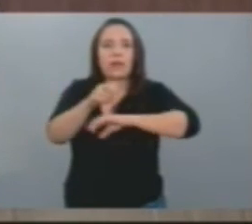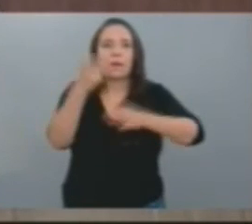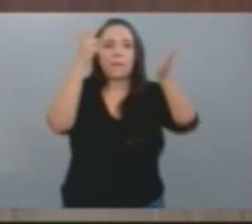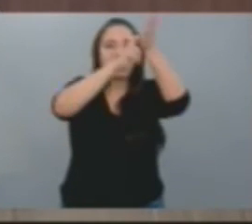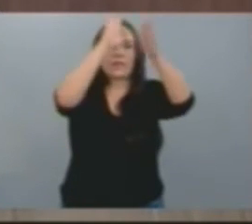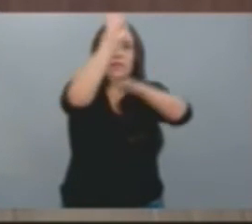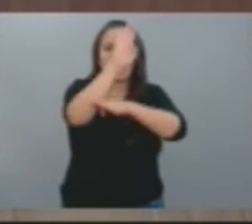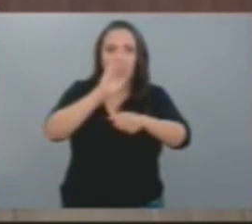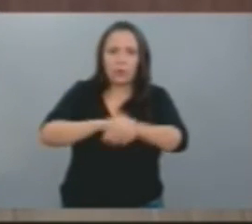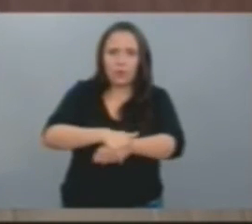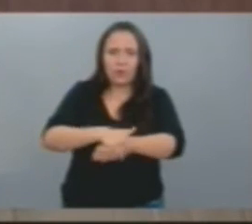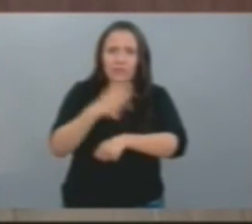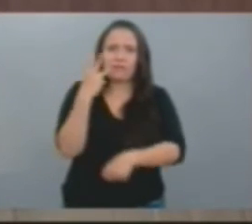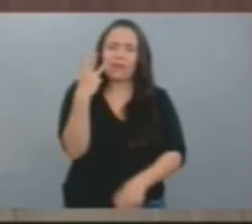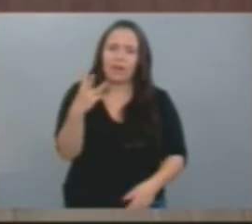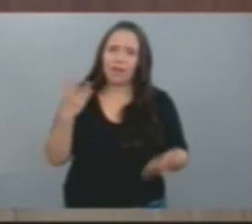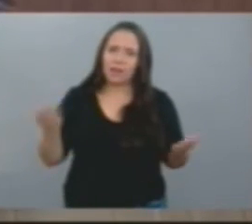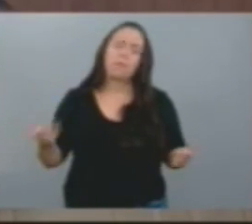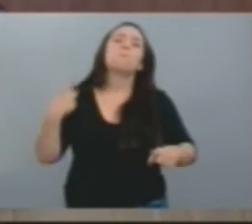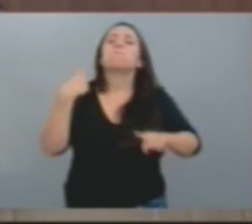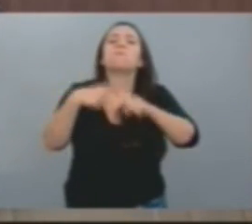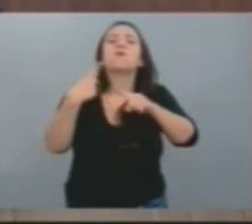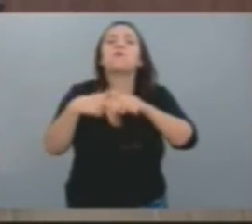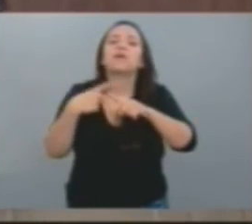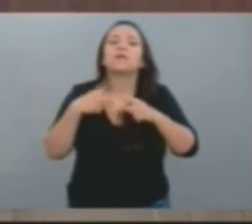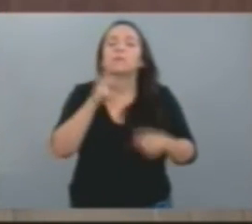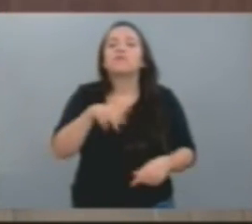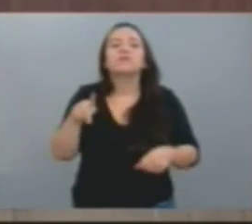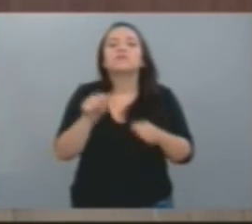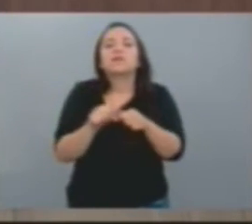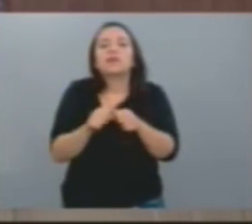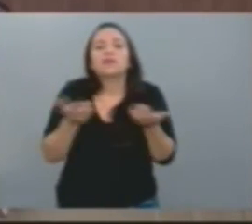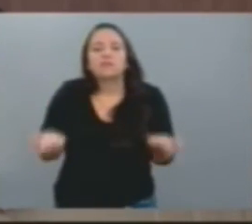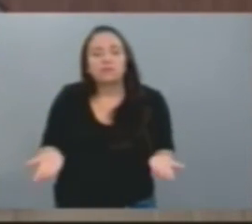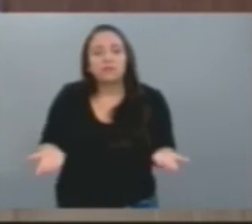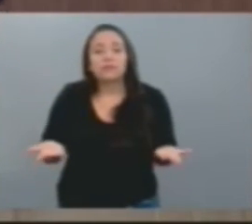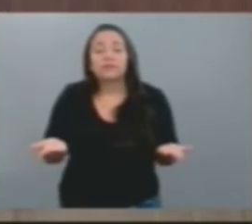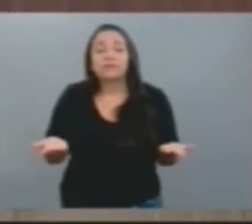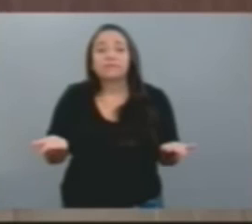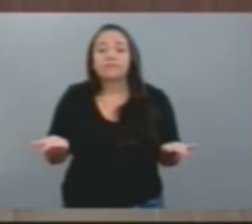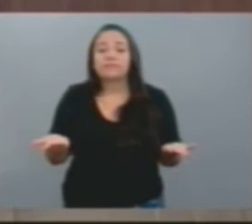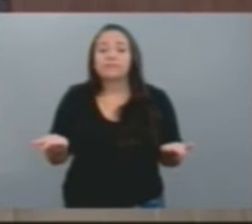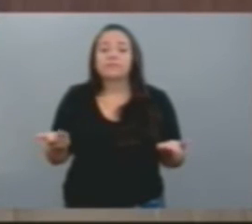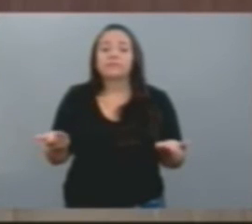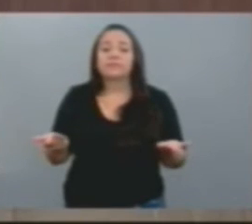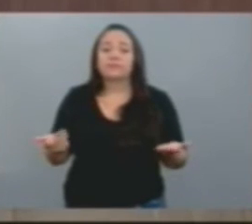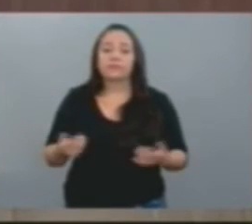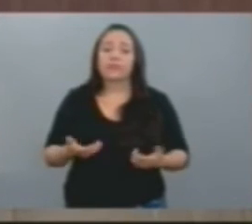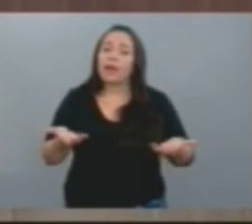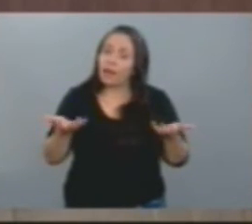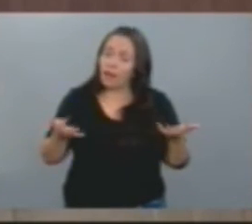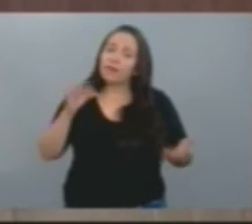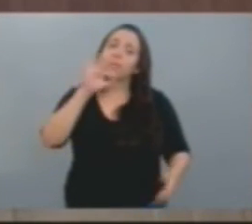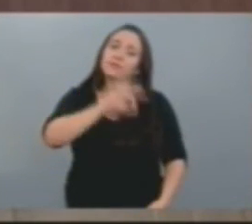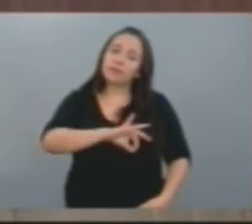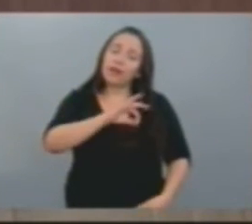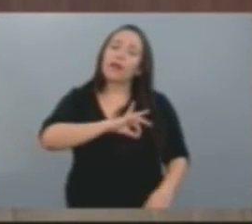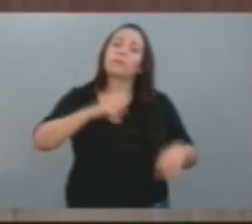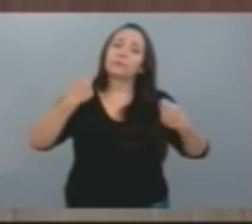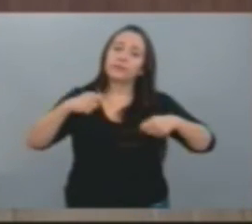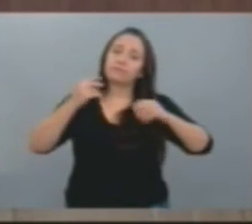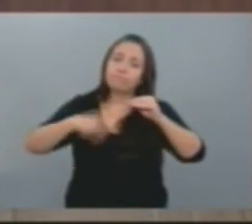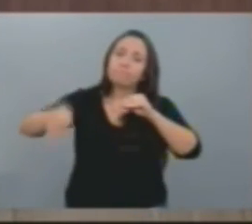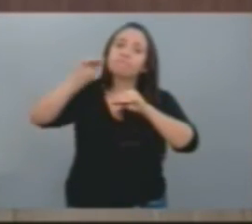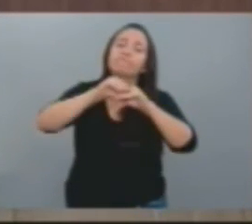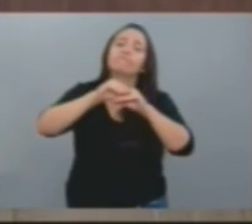turnos. Por que ele faz isso? Porque ele almeja uma remuneração